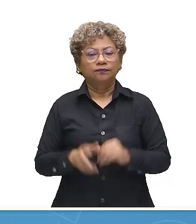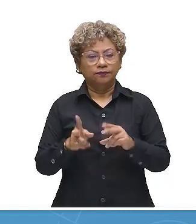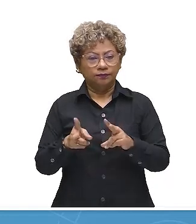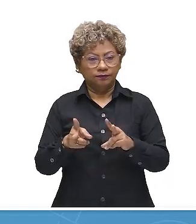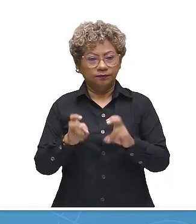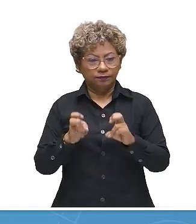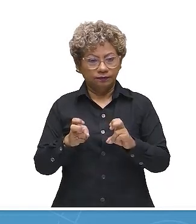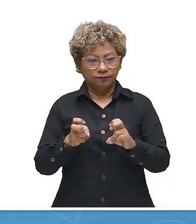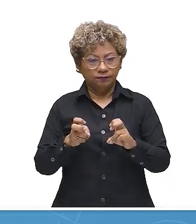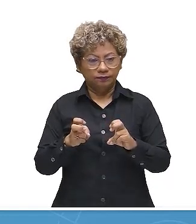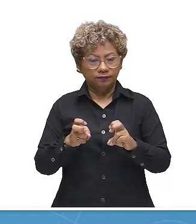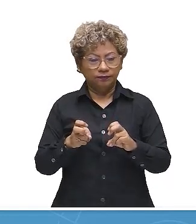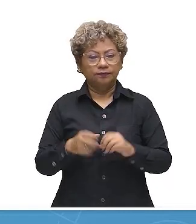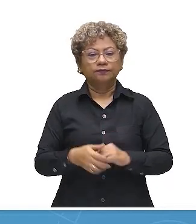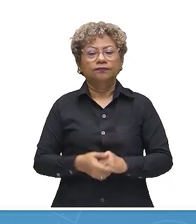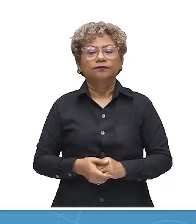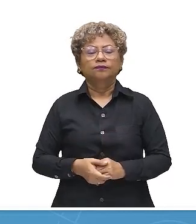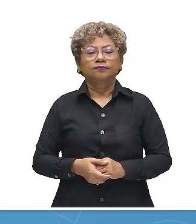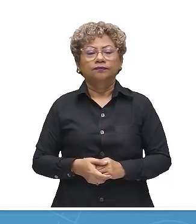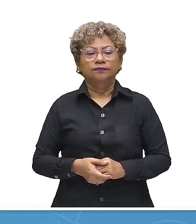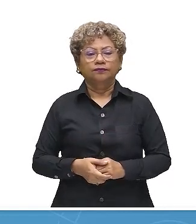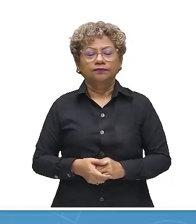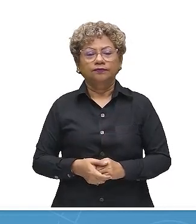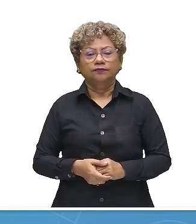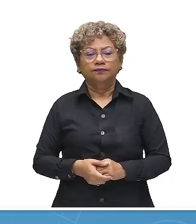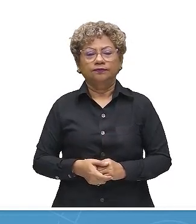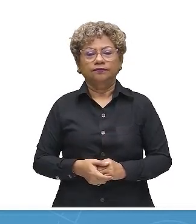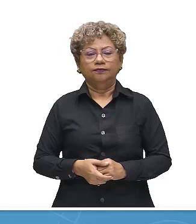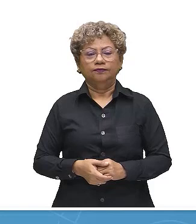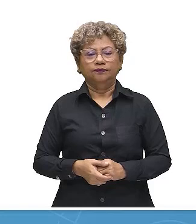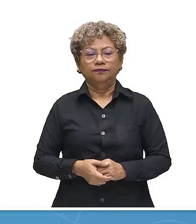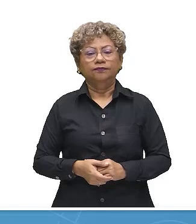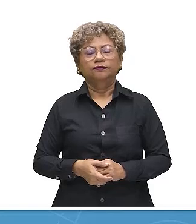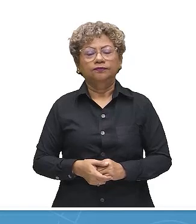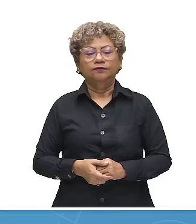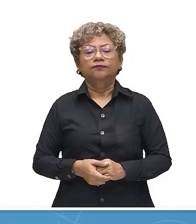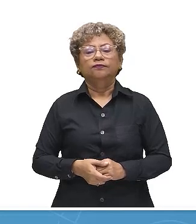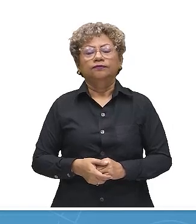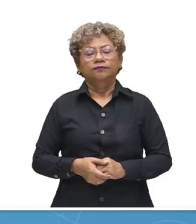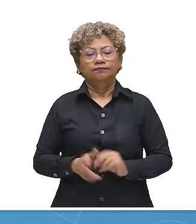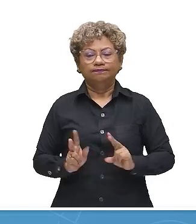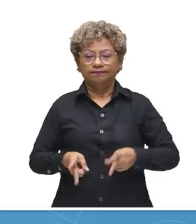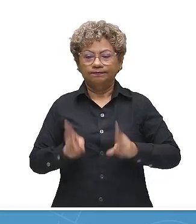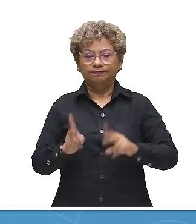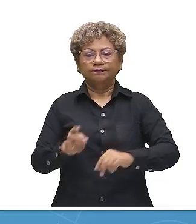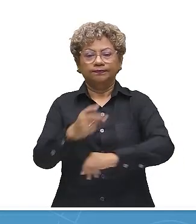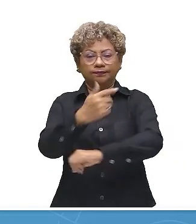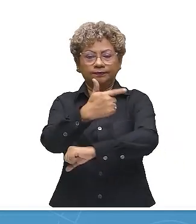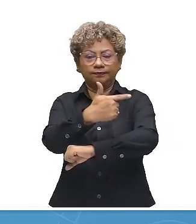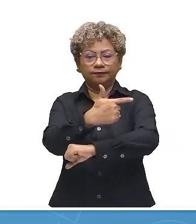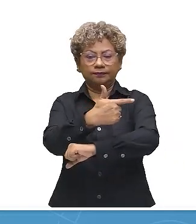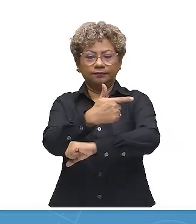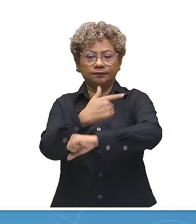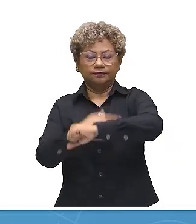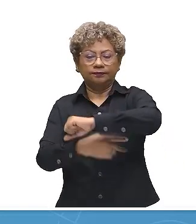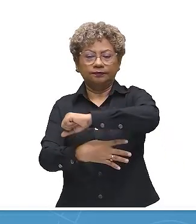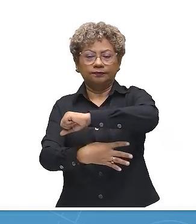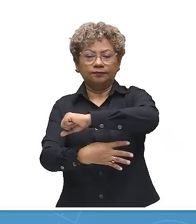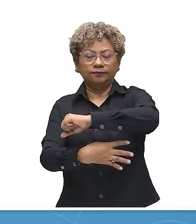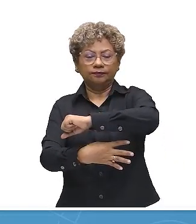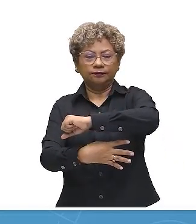eu obtive uma nova fração, 2 sobre 4, uma fração simplificada.